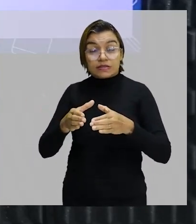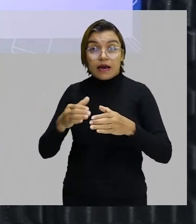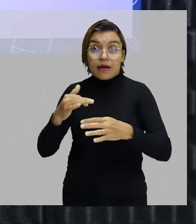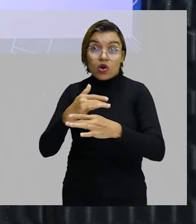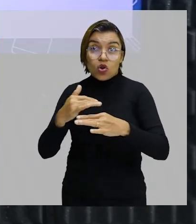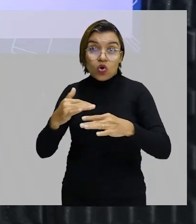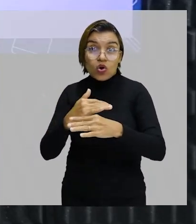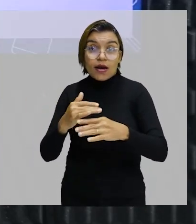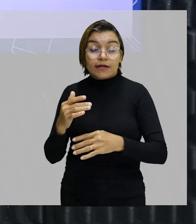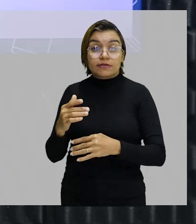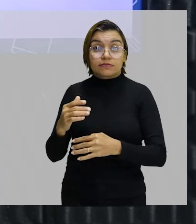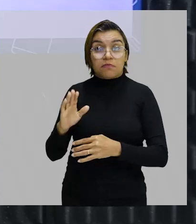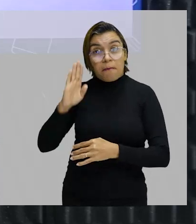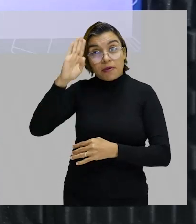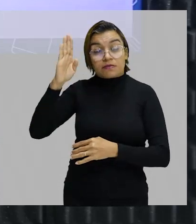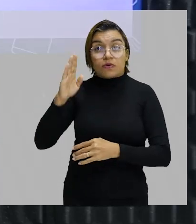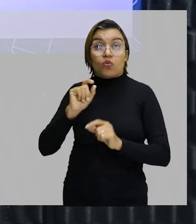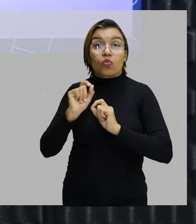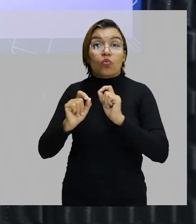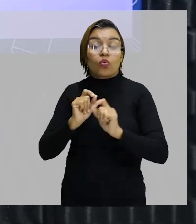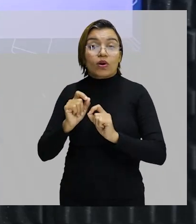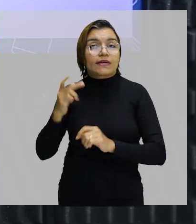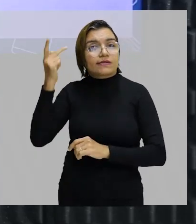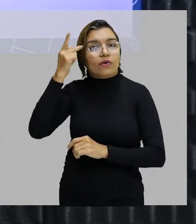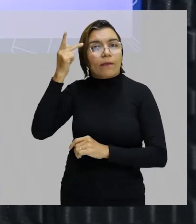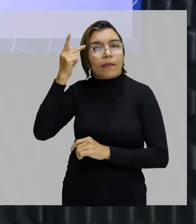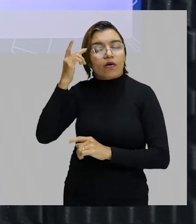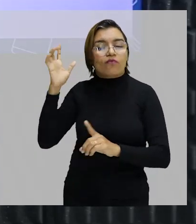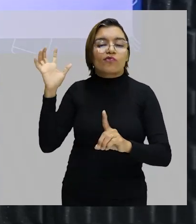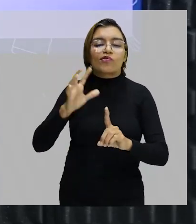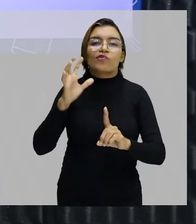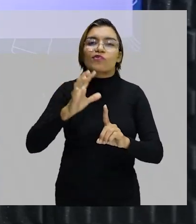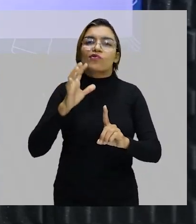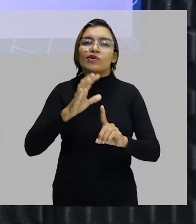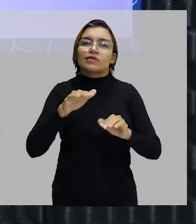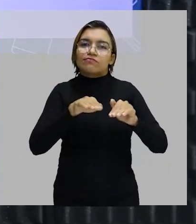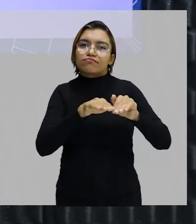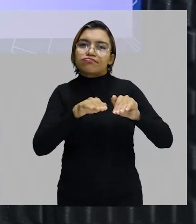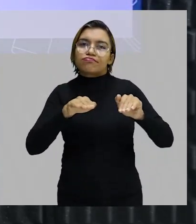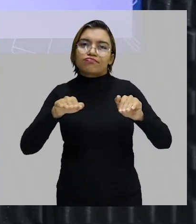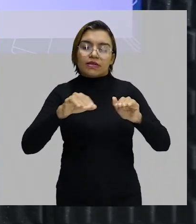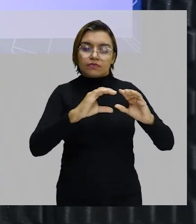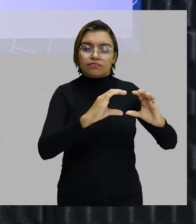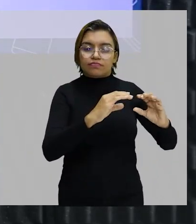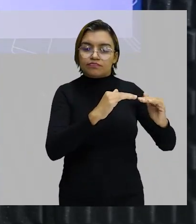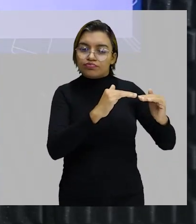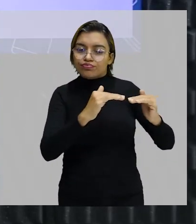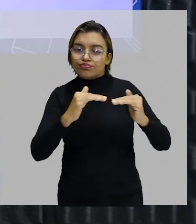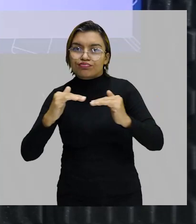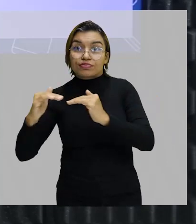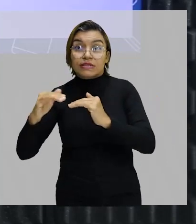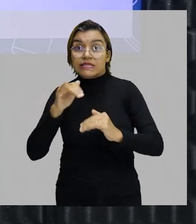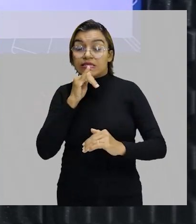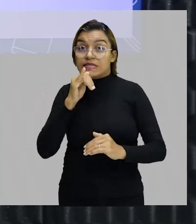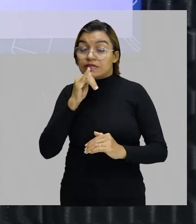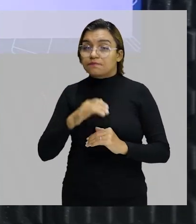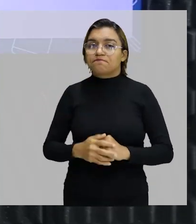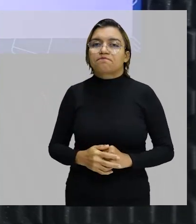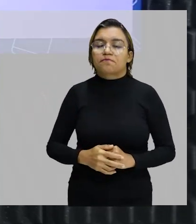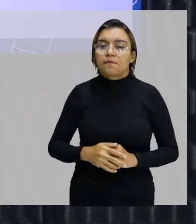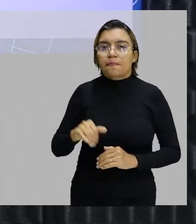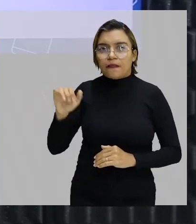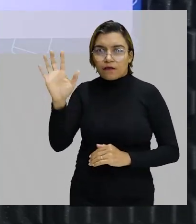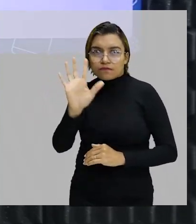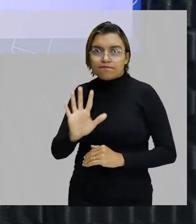Paulo, elas vão influenciar todas as cidades de uma maneira horizontal. Então, quando surge uma tendência nacional, por exemplo, em